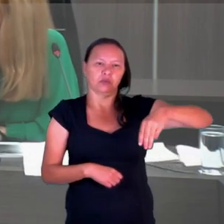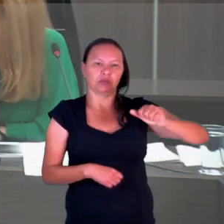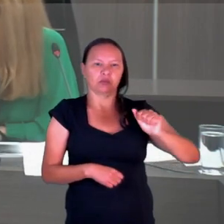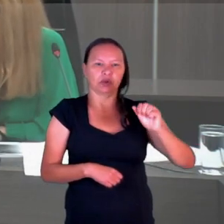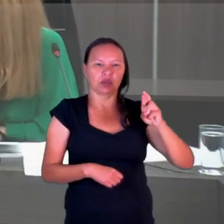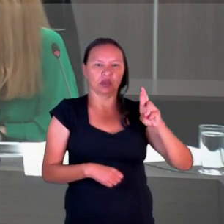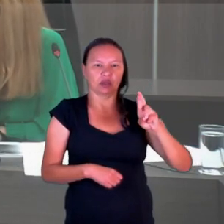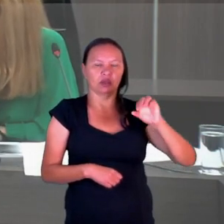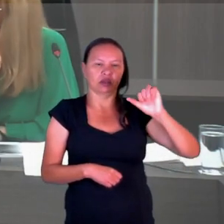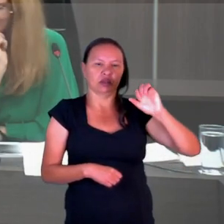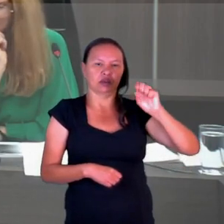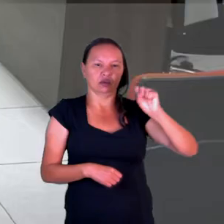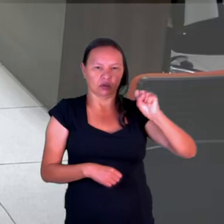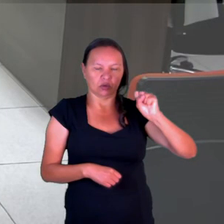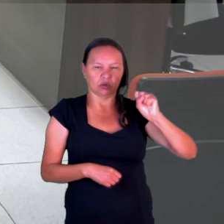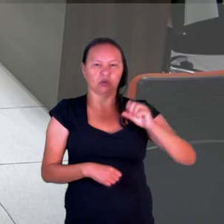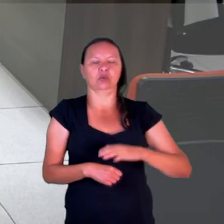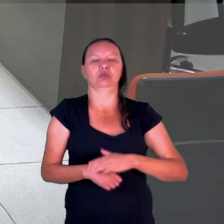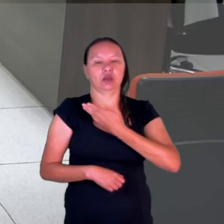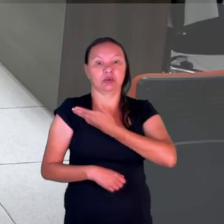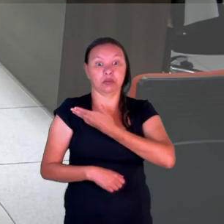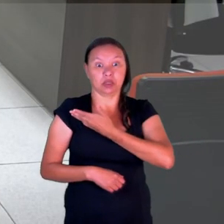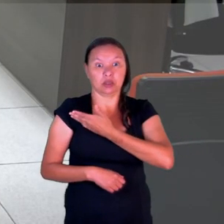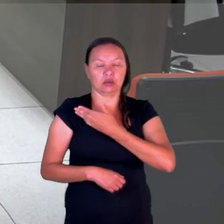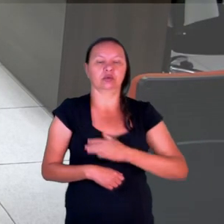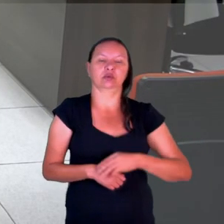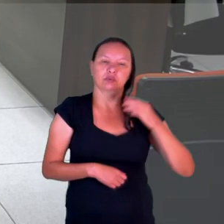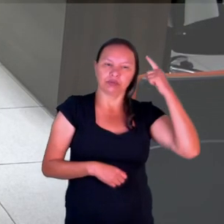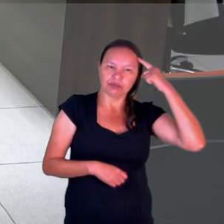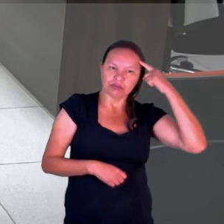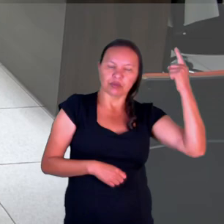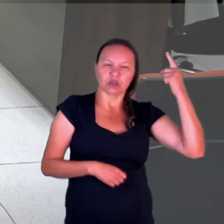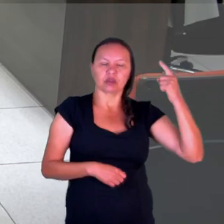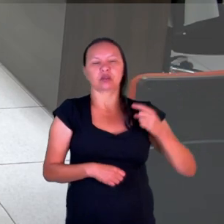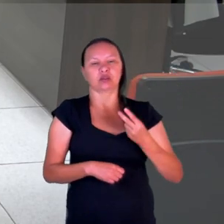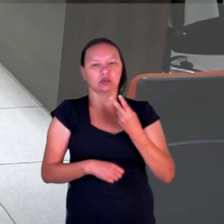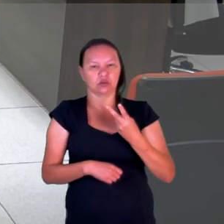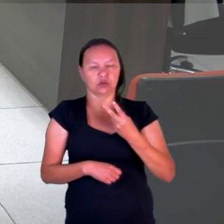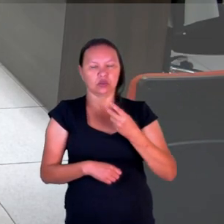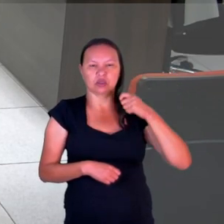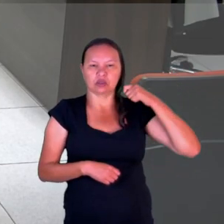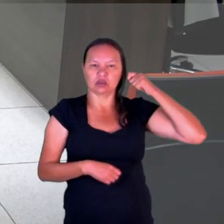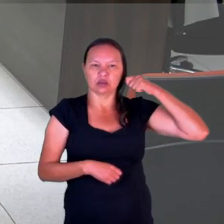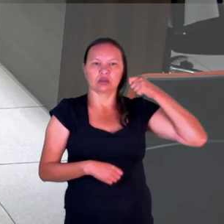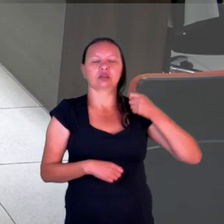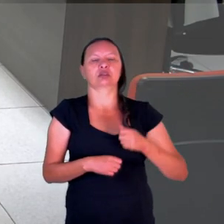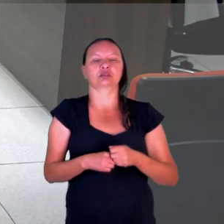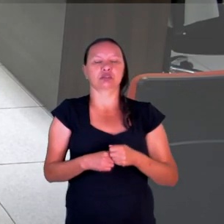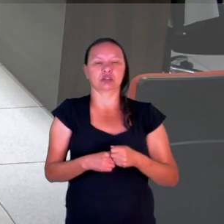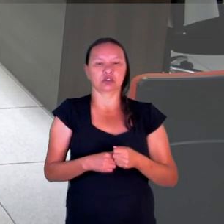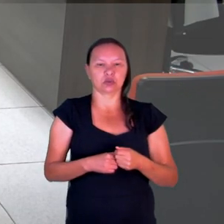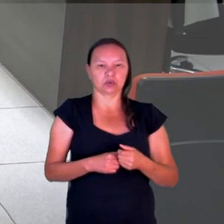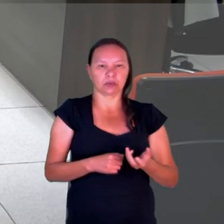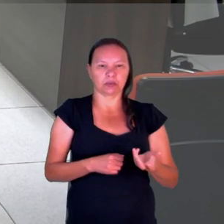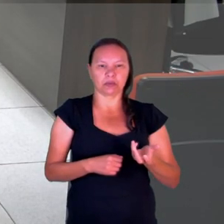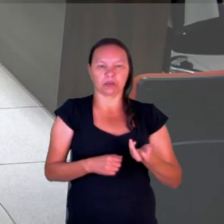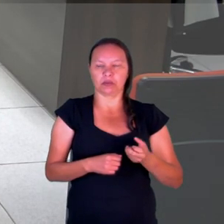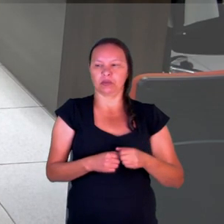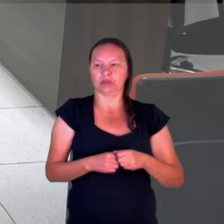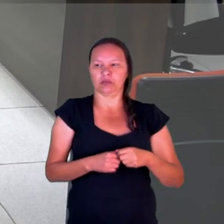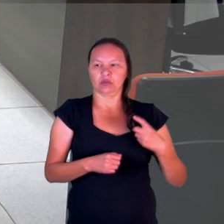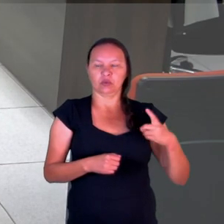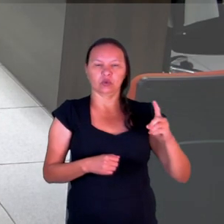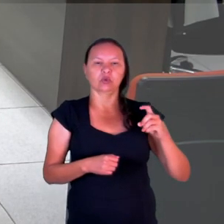que a gente tentou muito era uma ideia do GT trazer dois vídeos a gente chegou a pedir isso em junho um de Dom